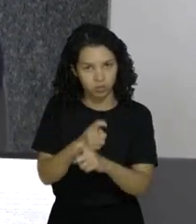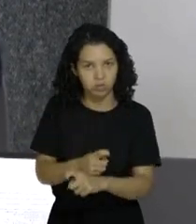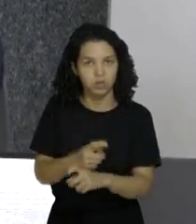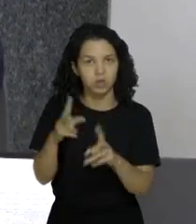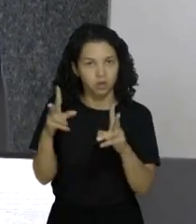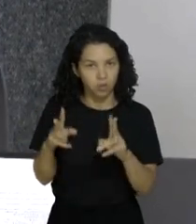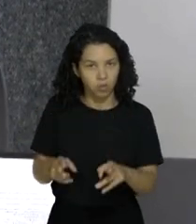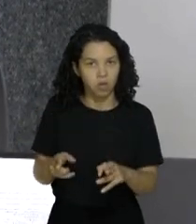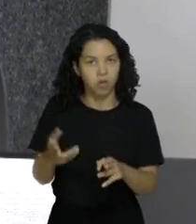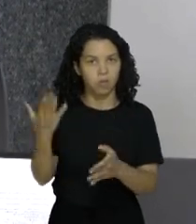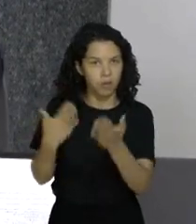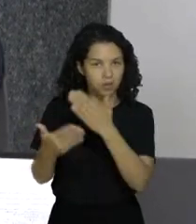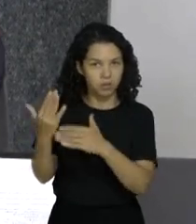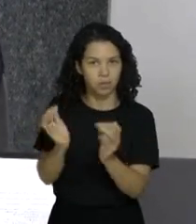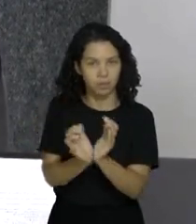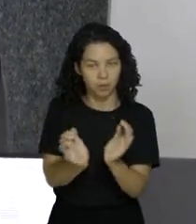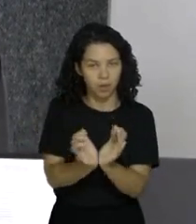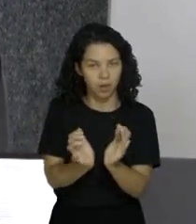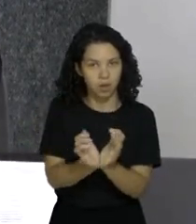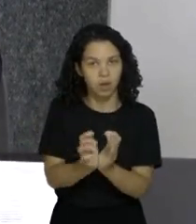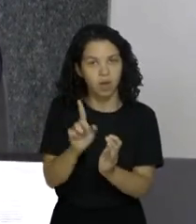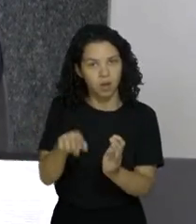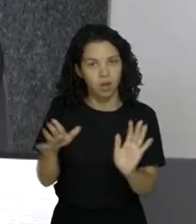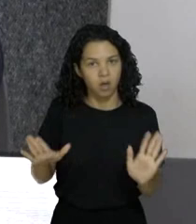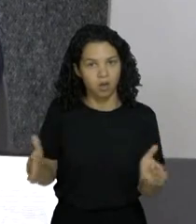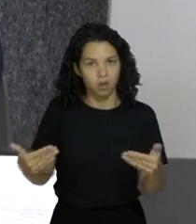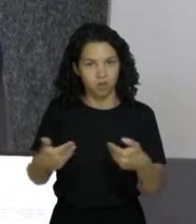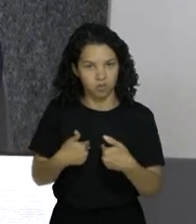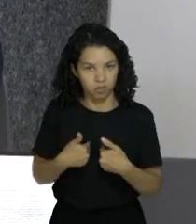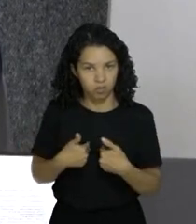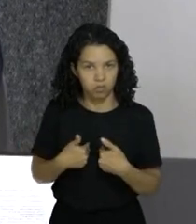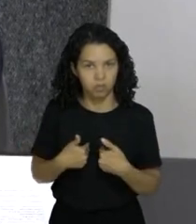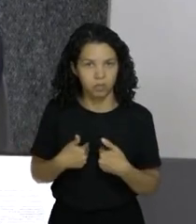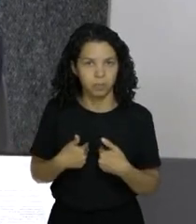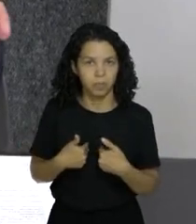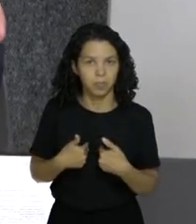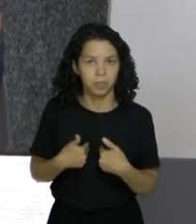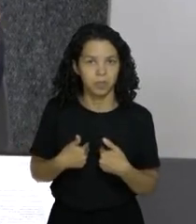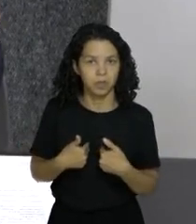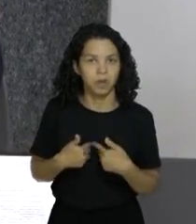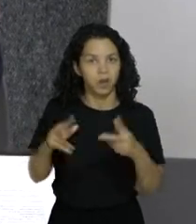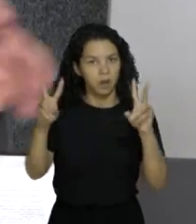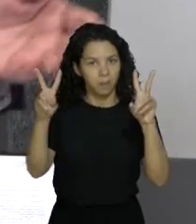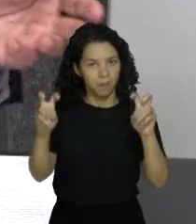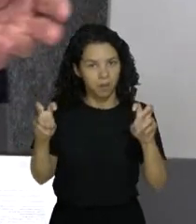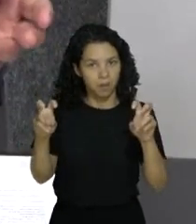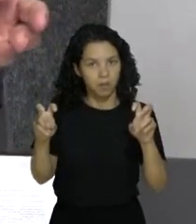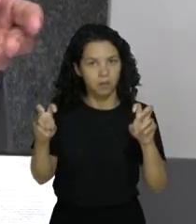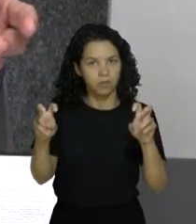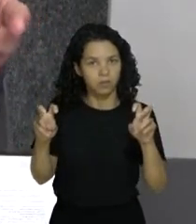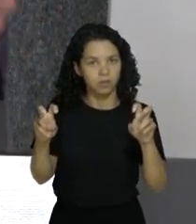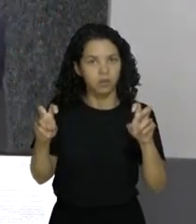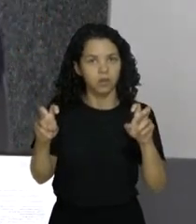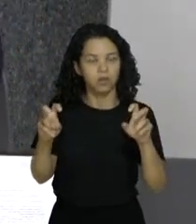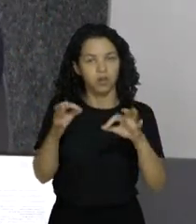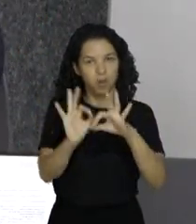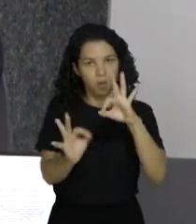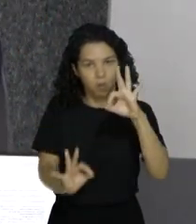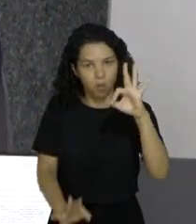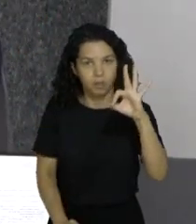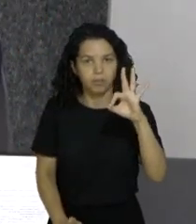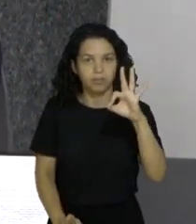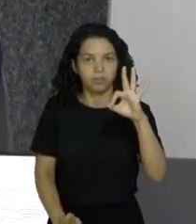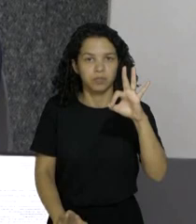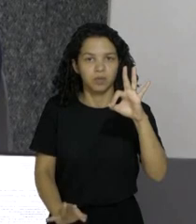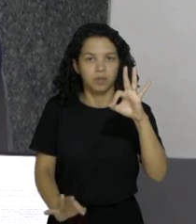do do que essa paz enfrentam que é o autismo que nós acabamos de falar enfim essa é uma pauta inesgotável mas mais